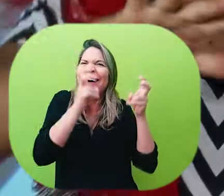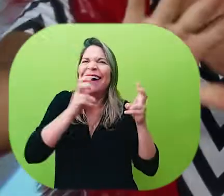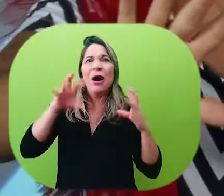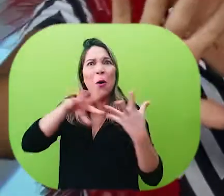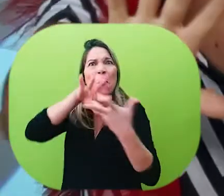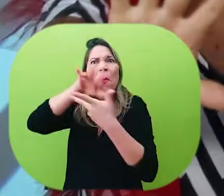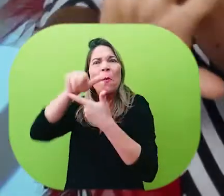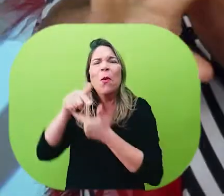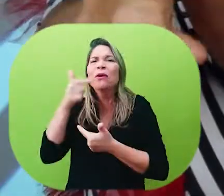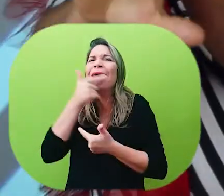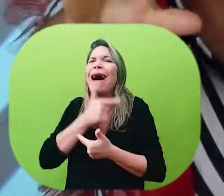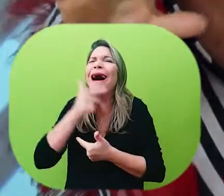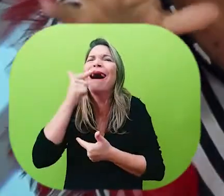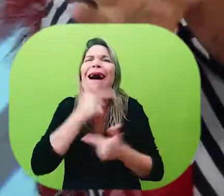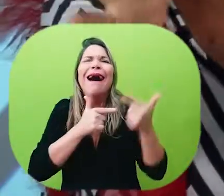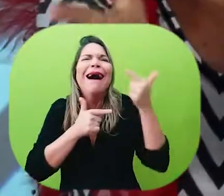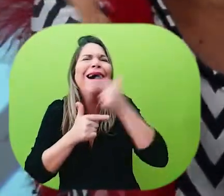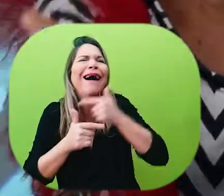Você vai ver.